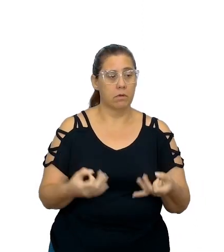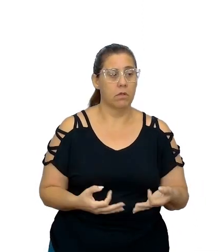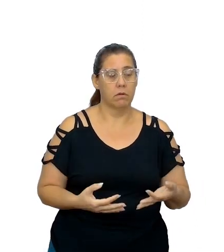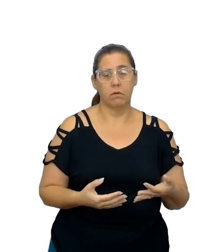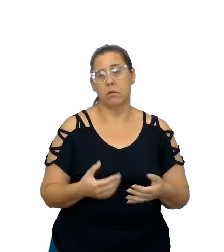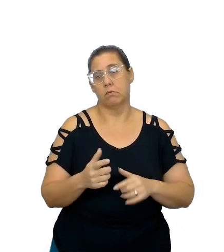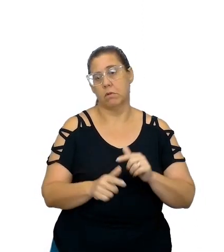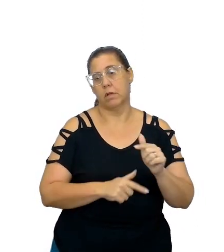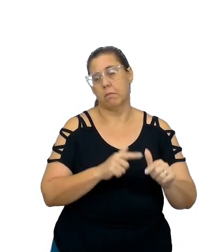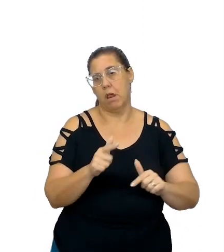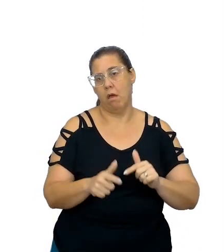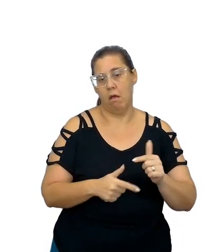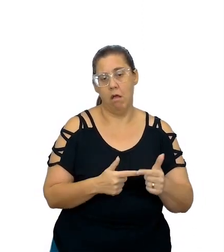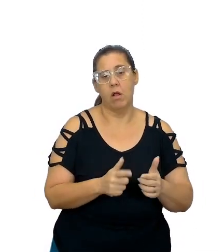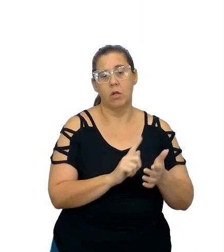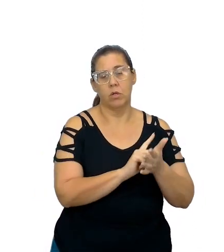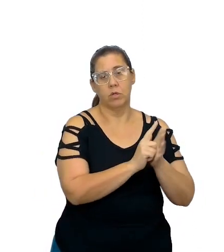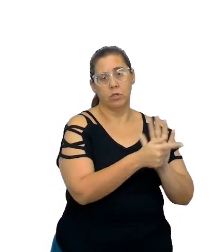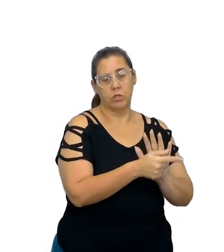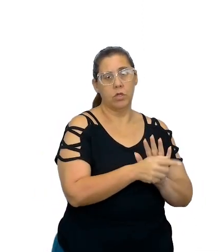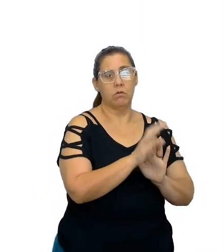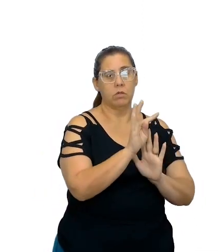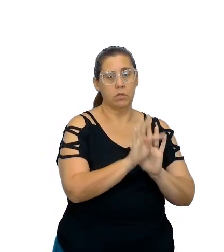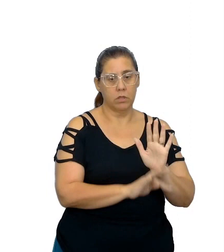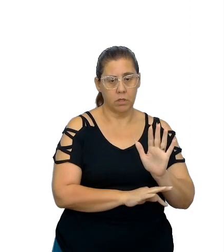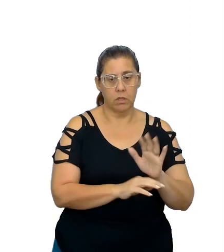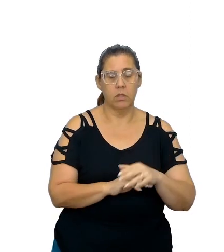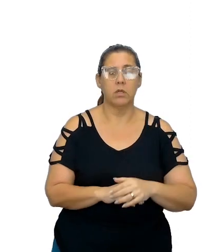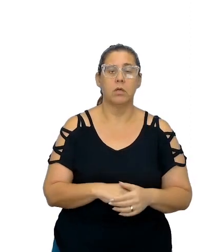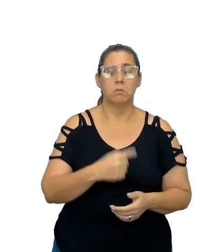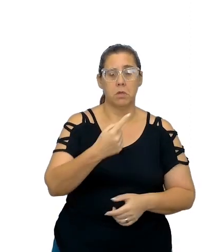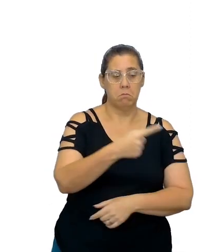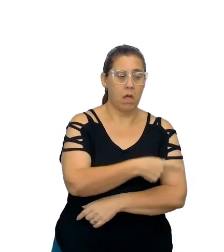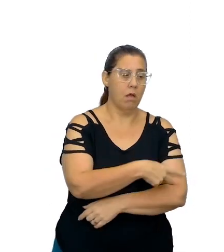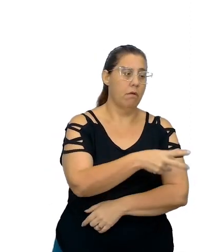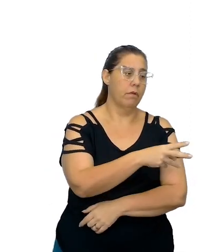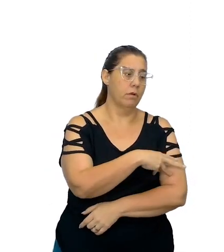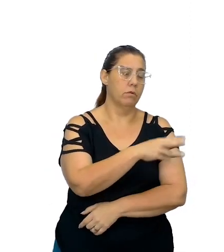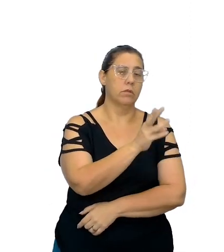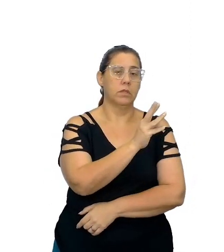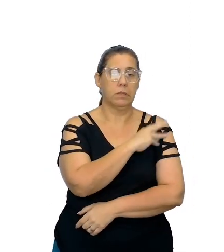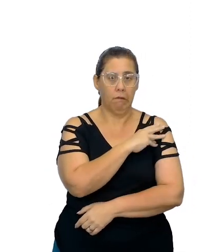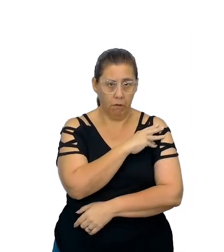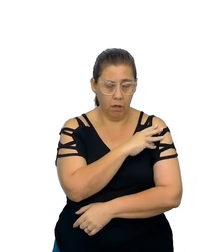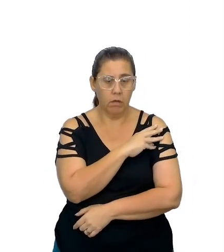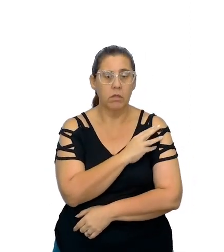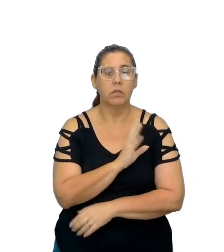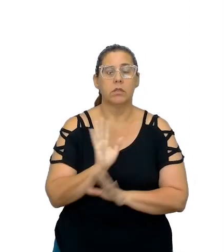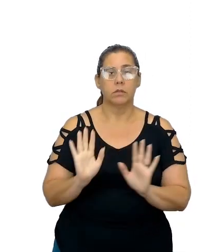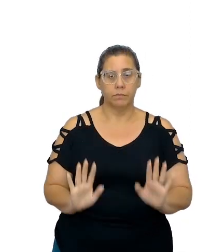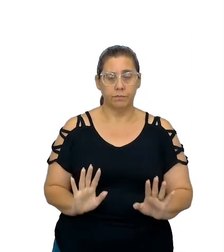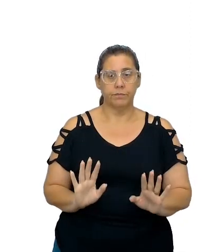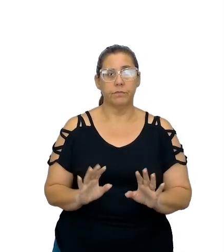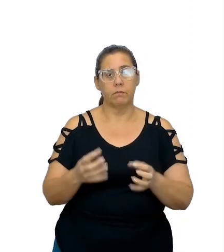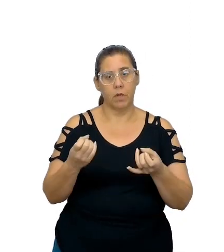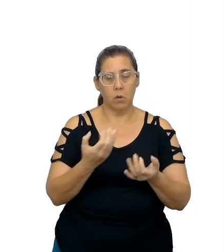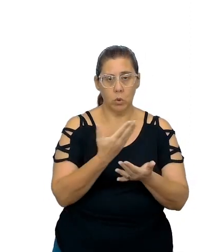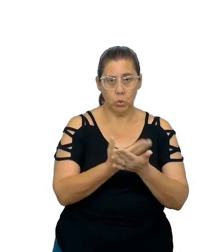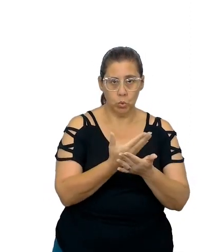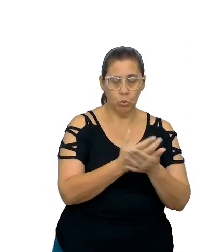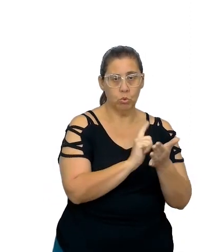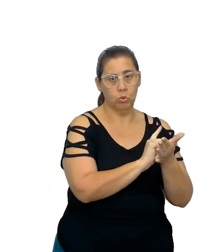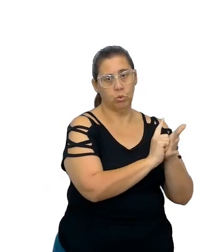vamos trabalhar com gêneros textuais, em primeira série, segunda série, terceira série do ensino médio. A gente fala em estudo do